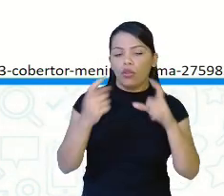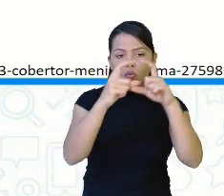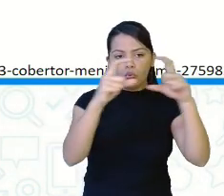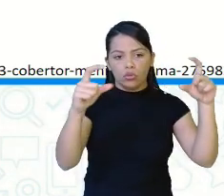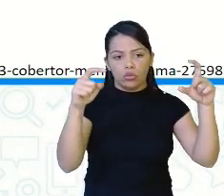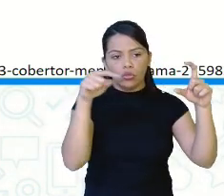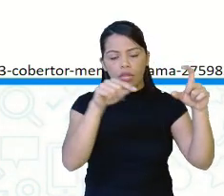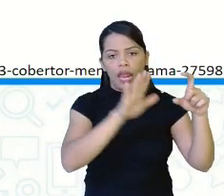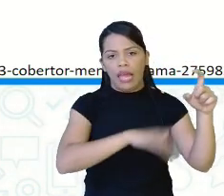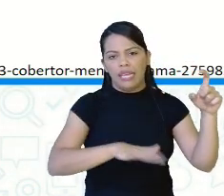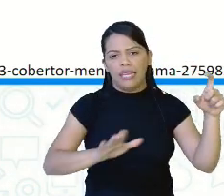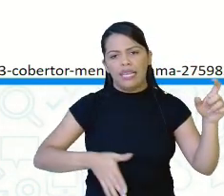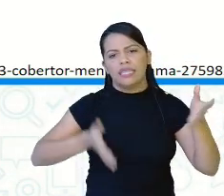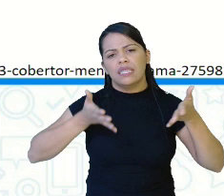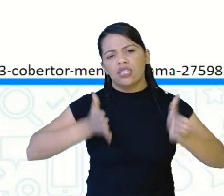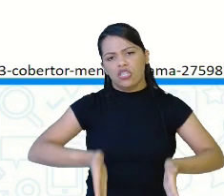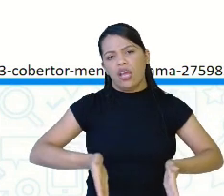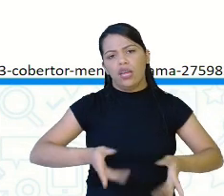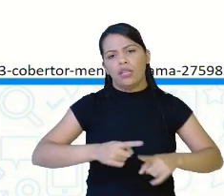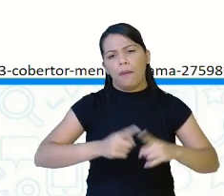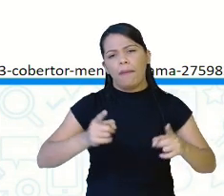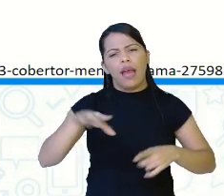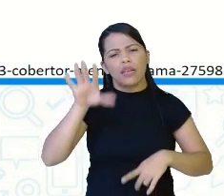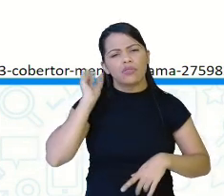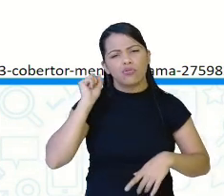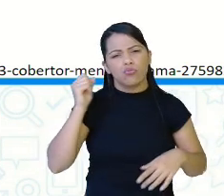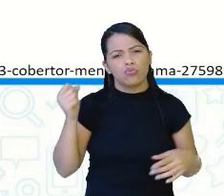Chatas. Mas escuta, não vai logo desligando não.